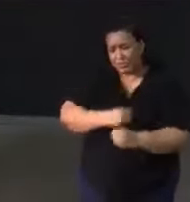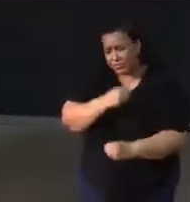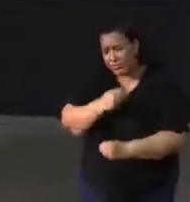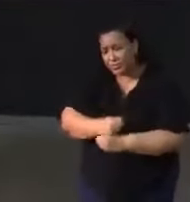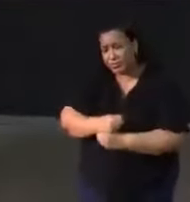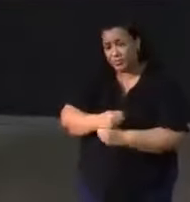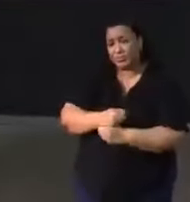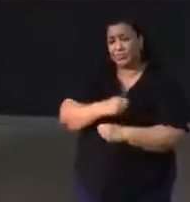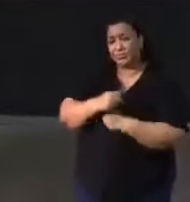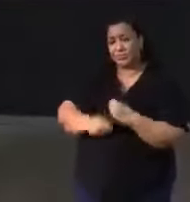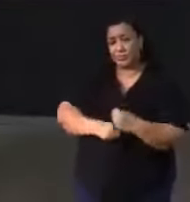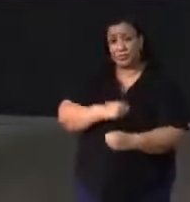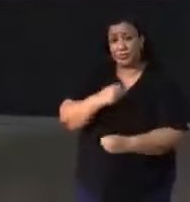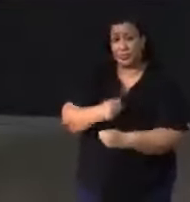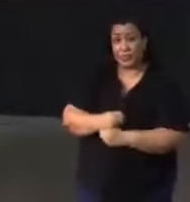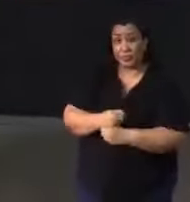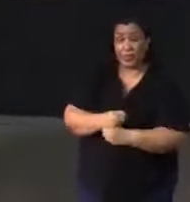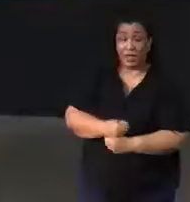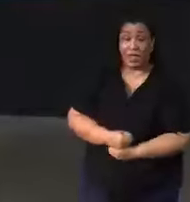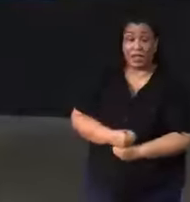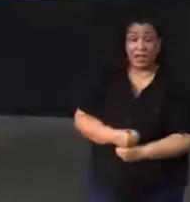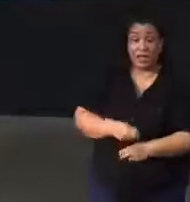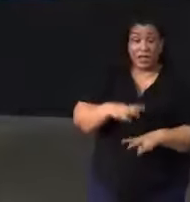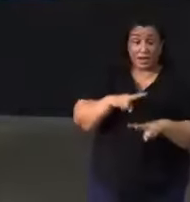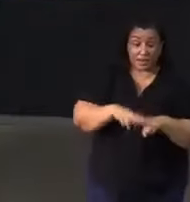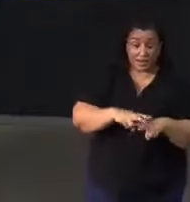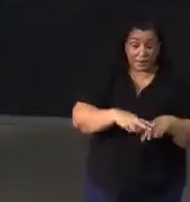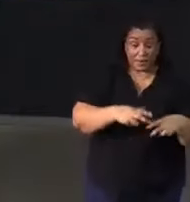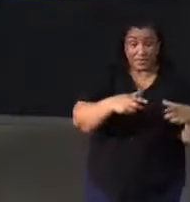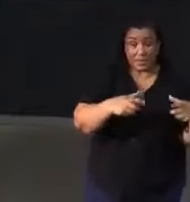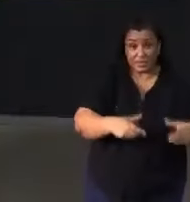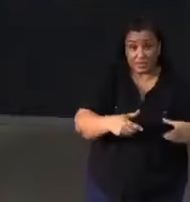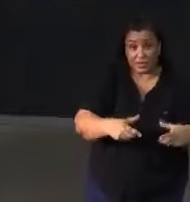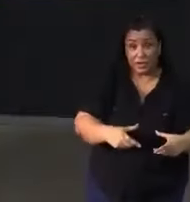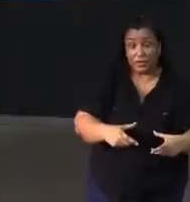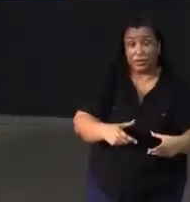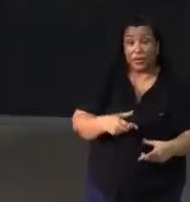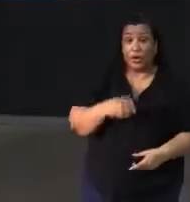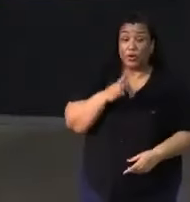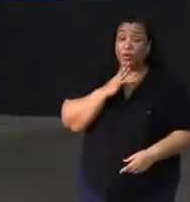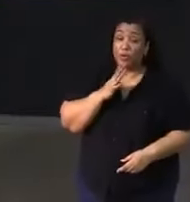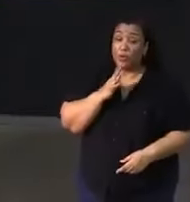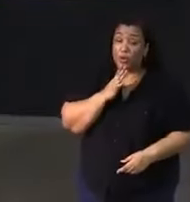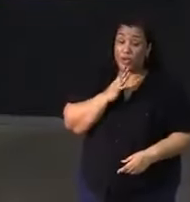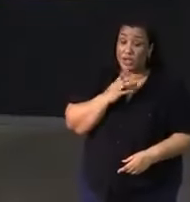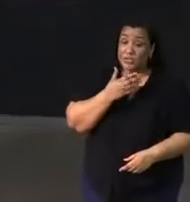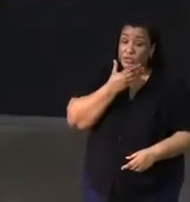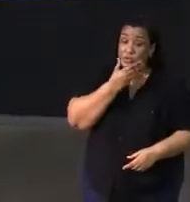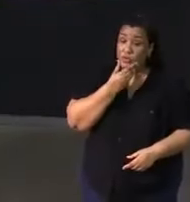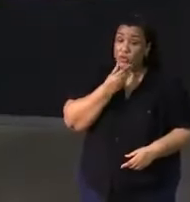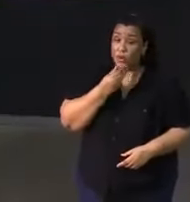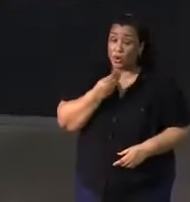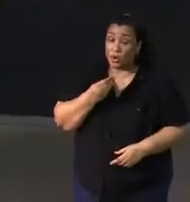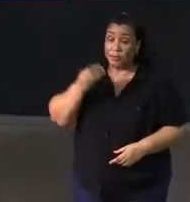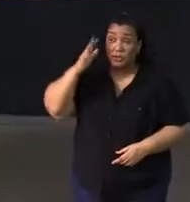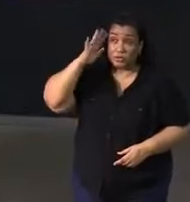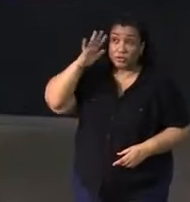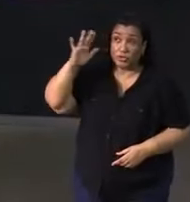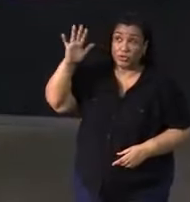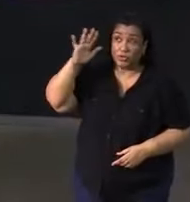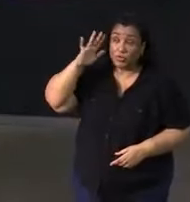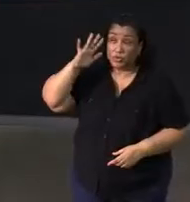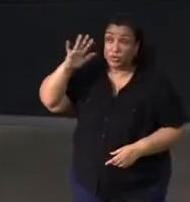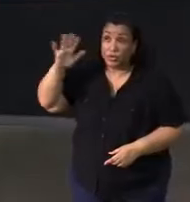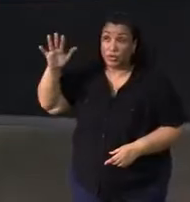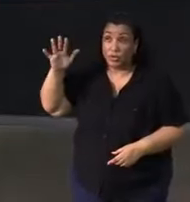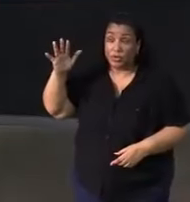prisão ele conhece um homem. Ele revela o sonho para esse homem, e ele diz nesse sonho que esse homem voltaria